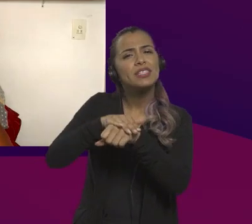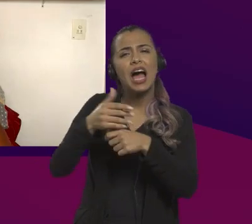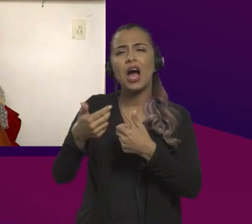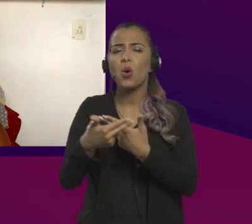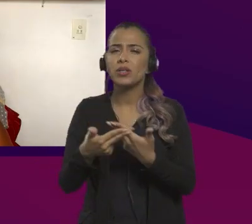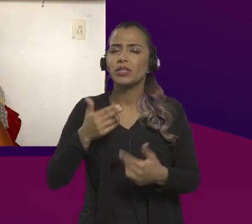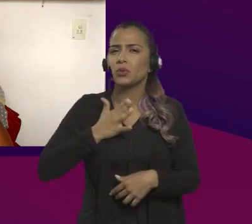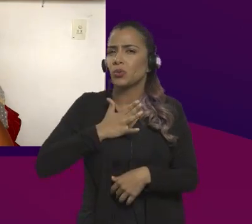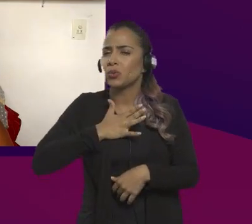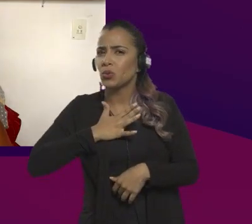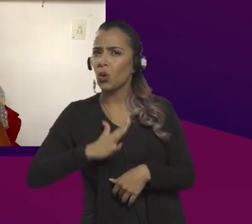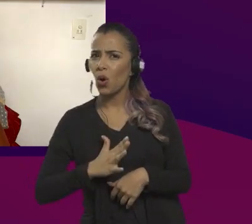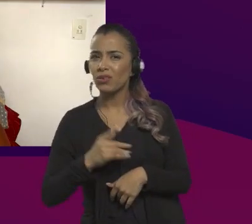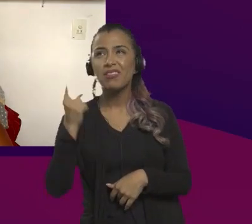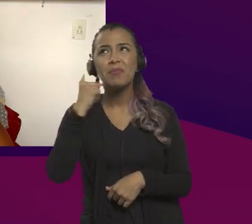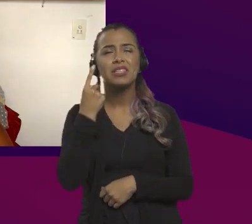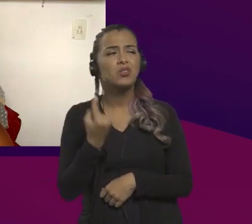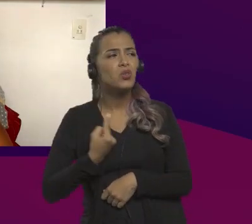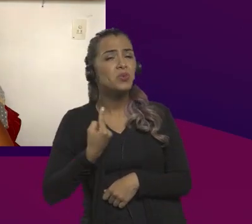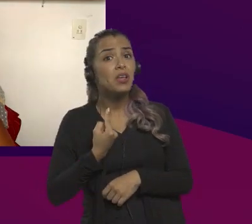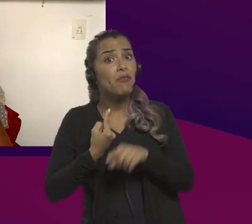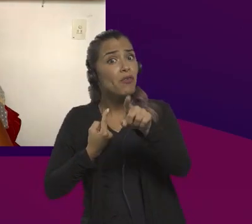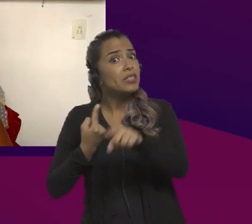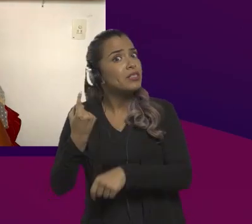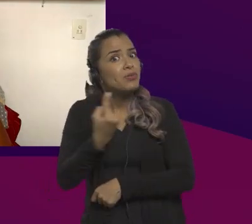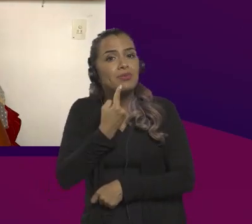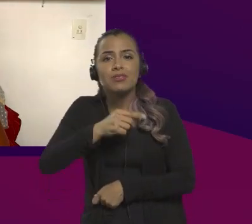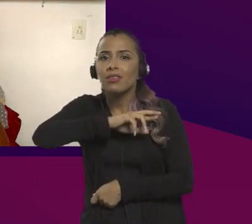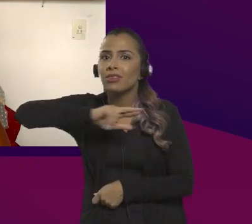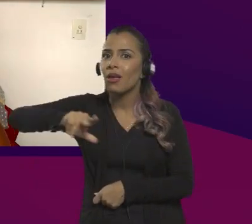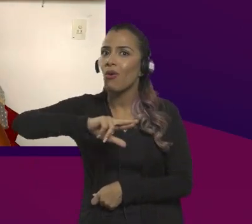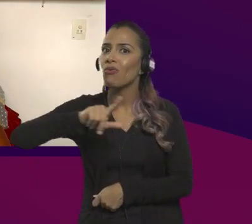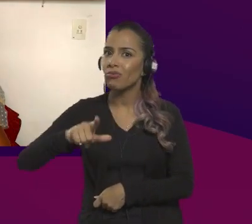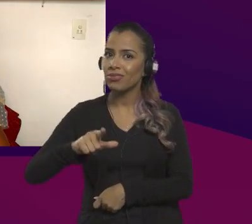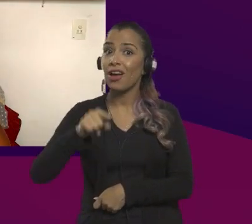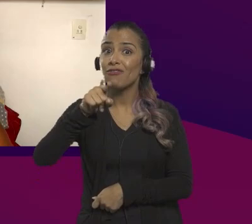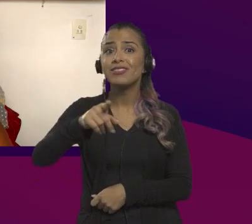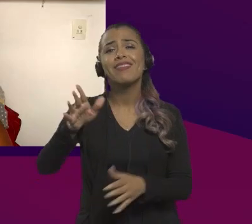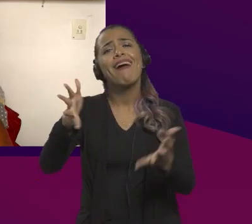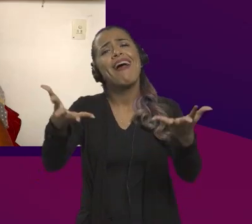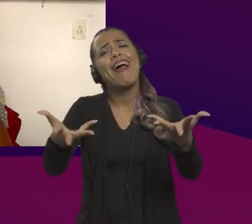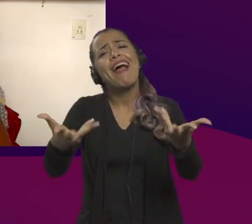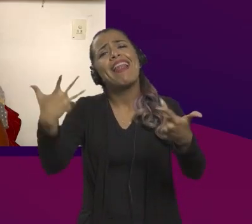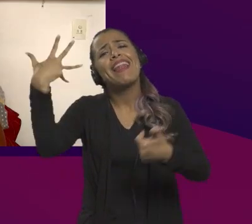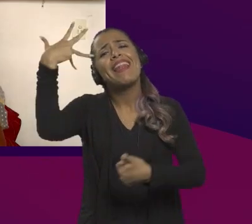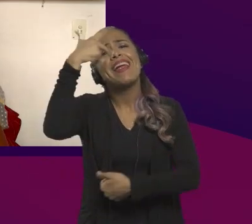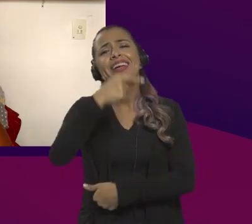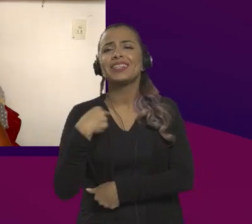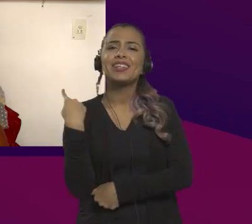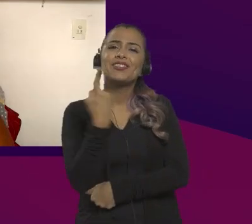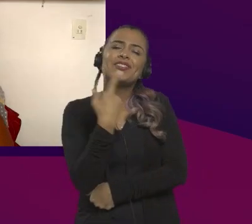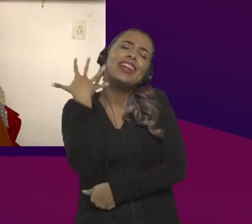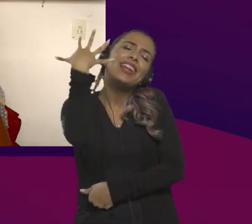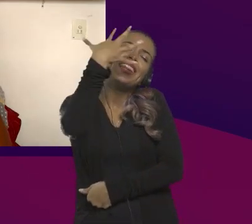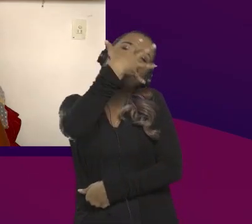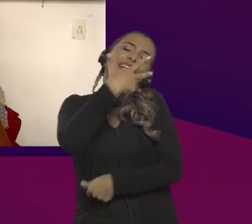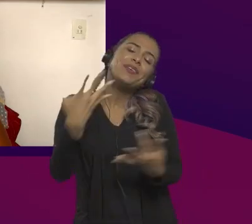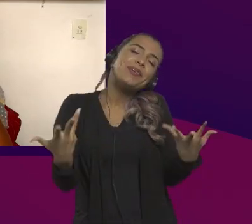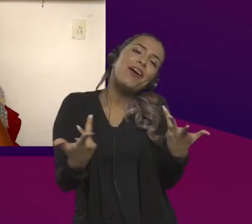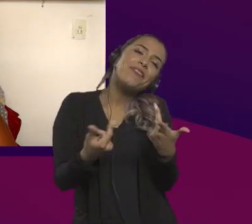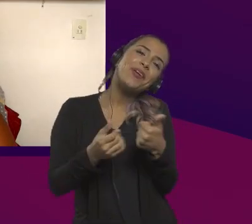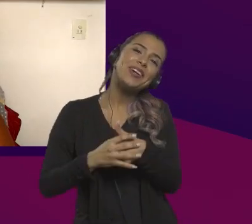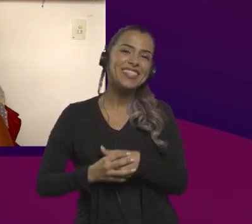achar que a gente está sozinha nessa. Você não está sozinha nessa, e você é linda, e somos todas lindas e maravilhosas, e é